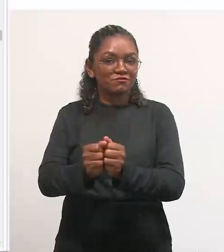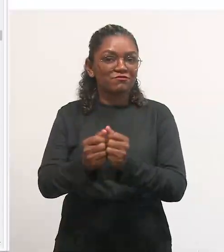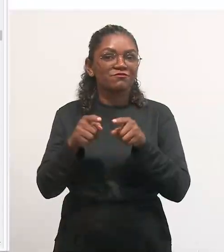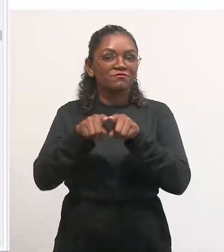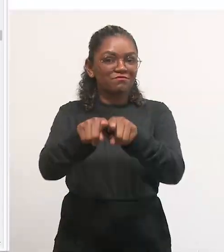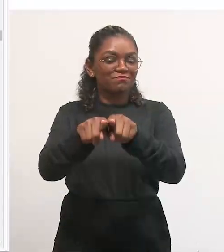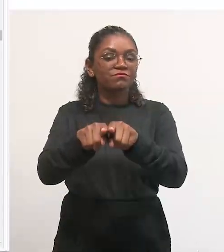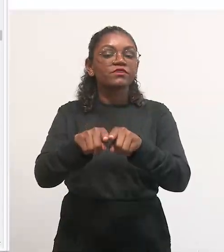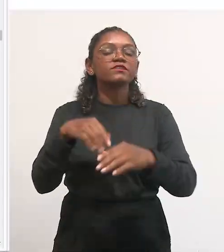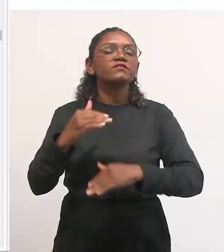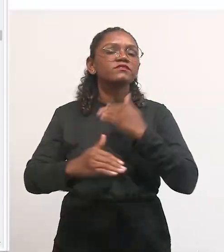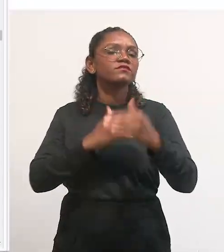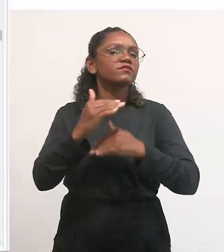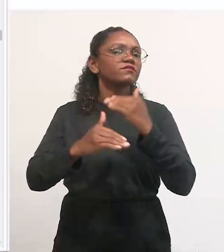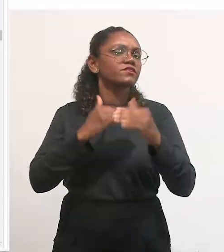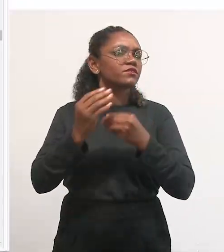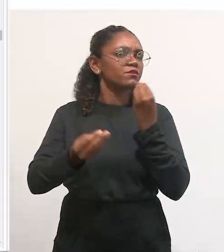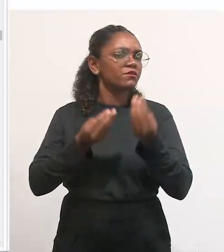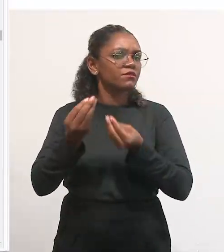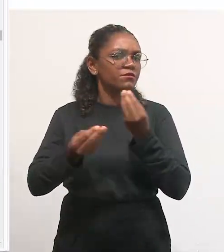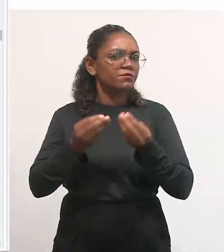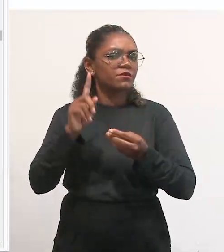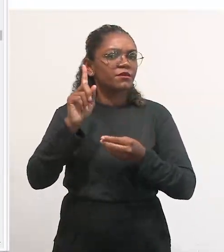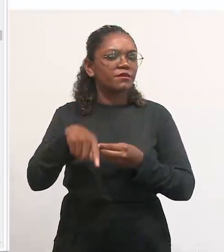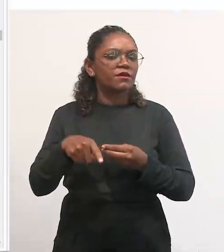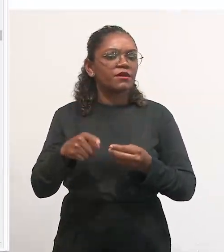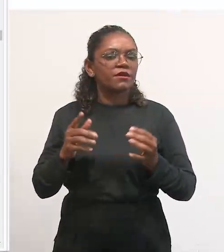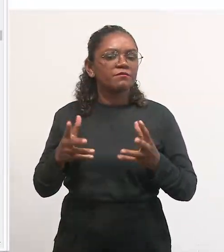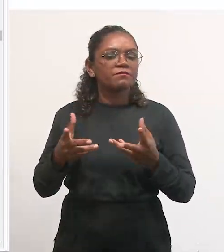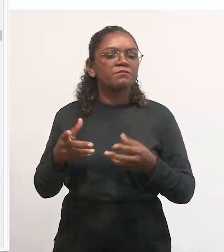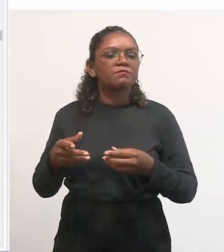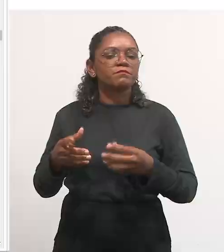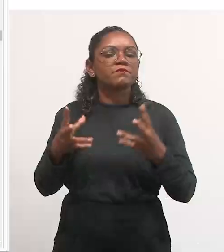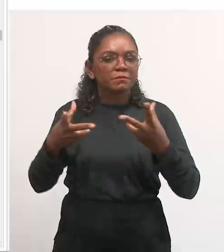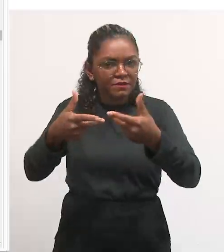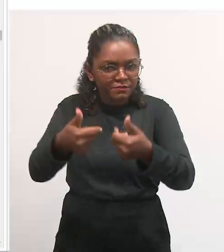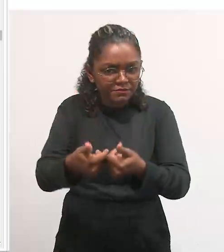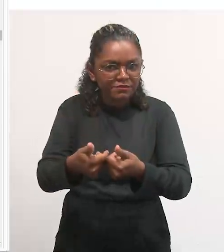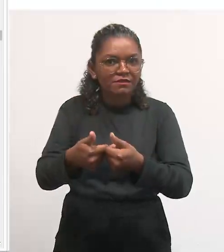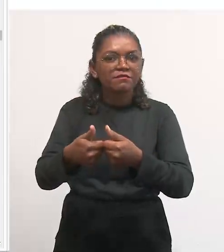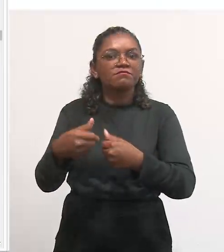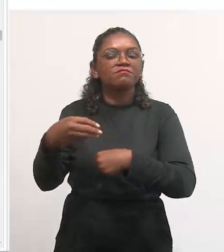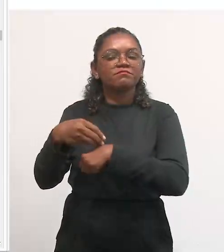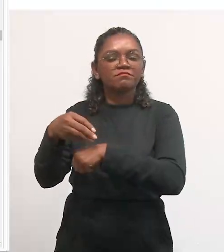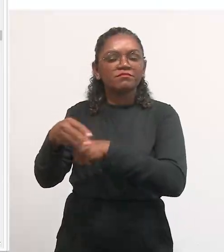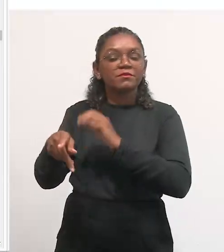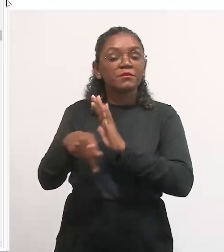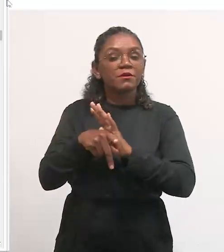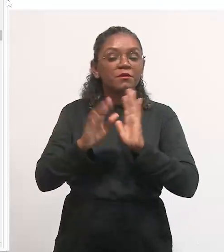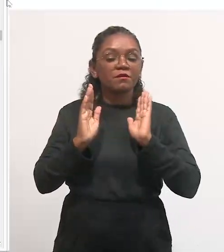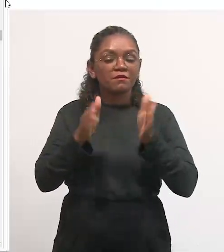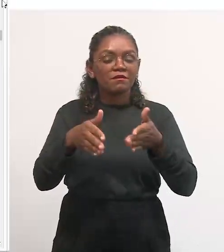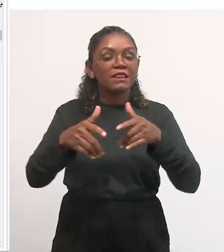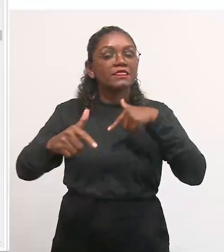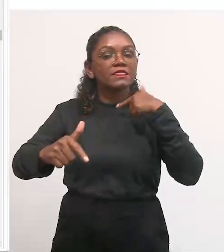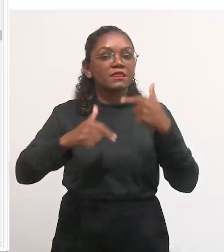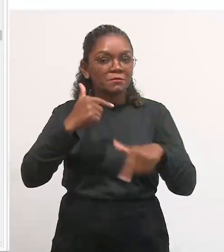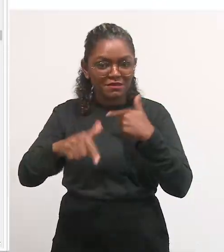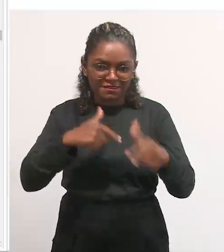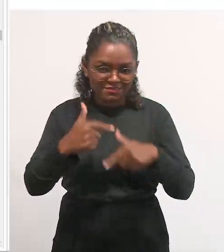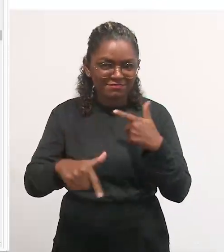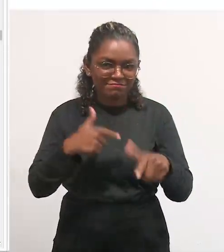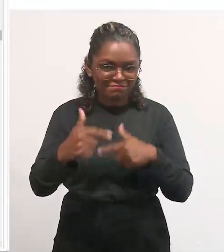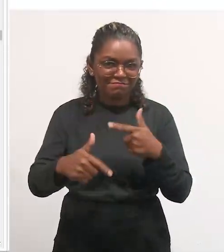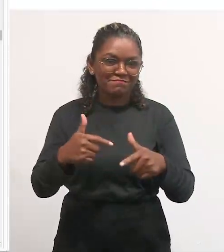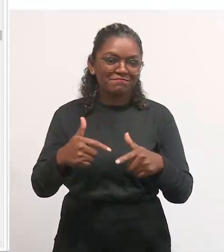a preparação para o trabalho e facultativamente a habilitação profissional. Então, assim, a